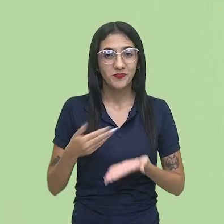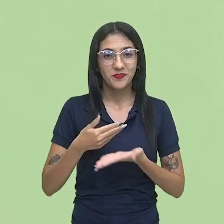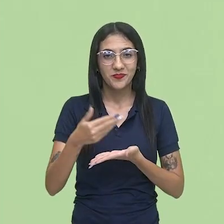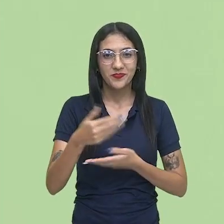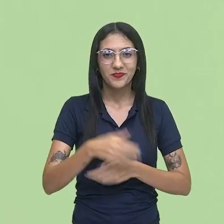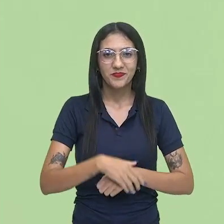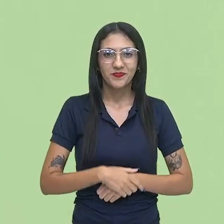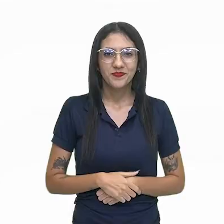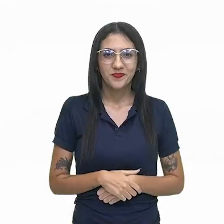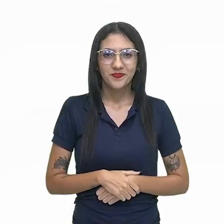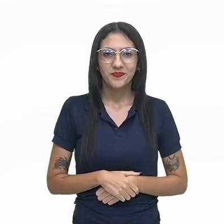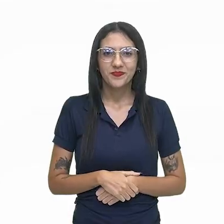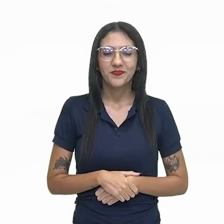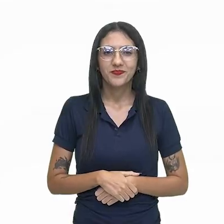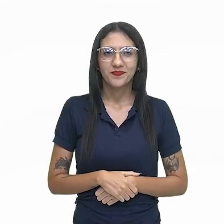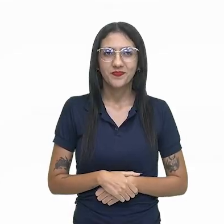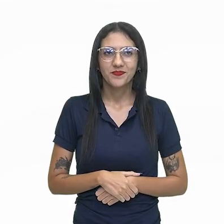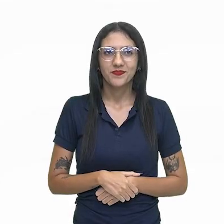aula.